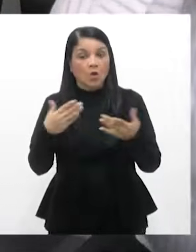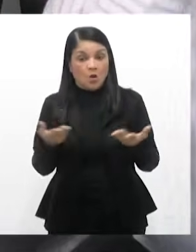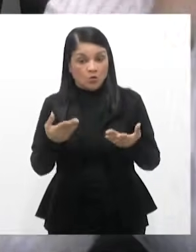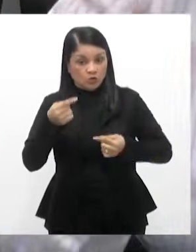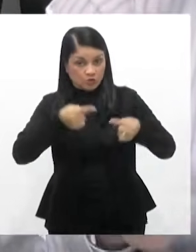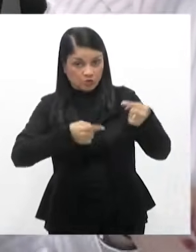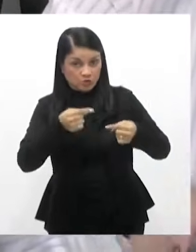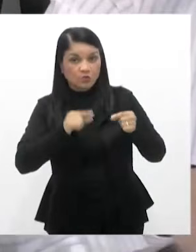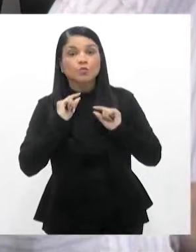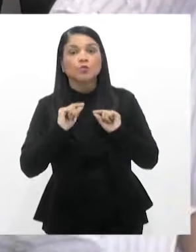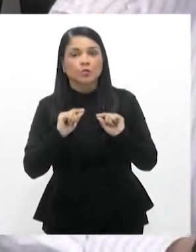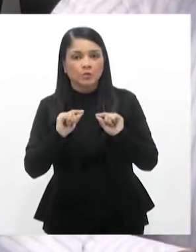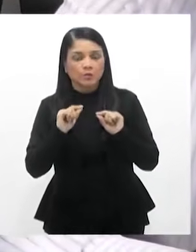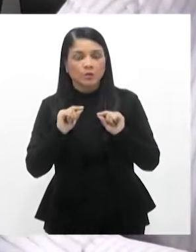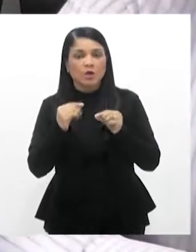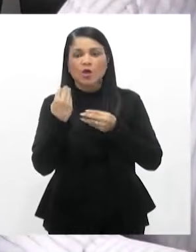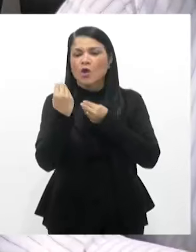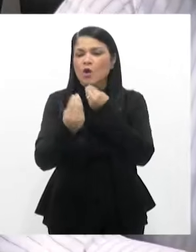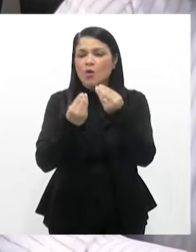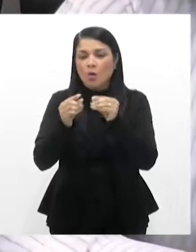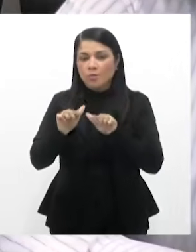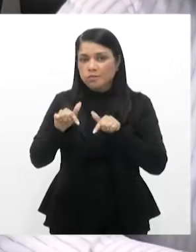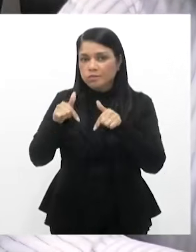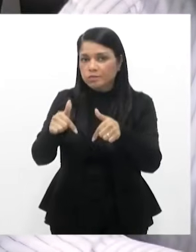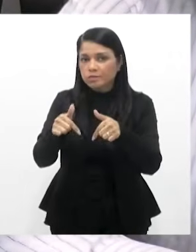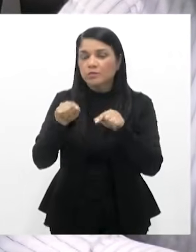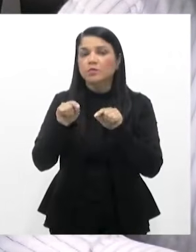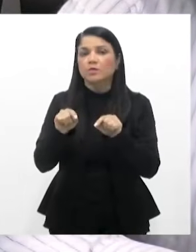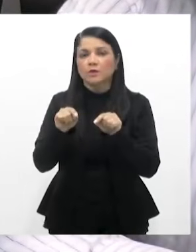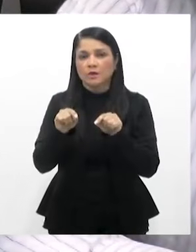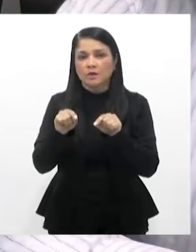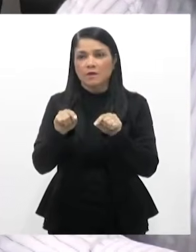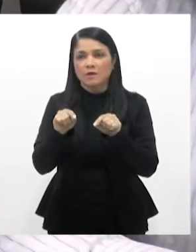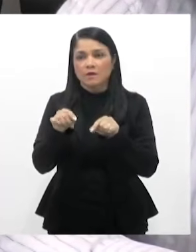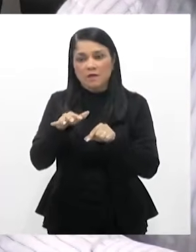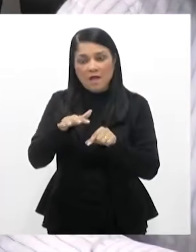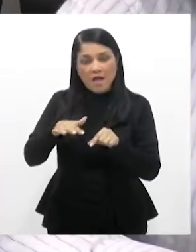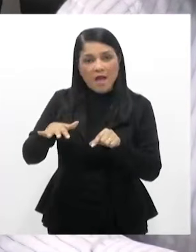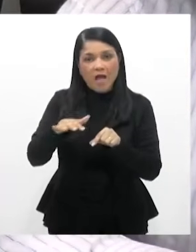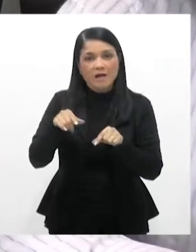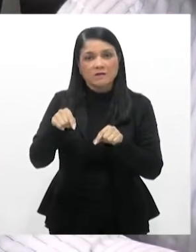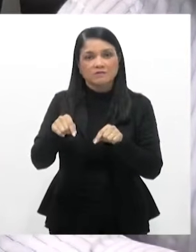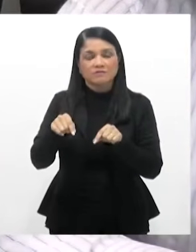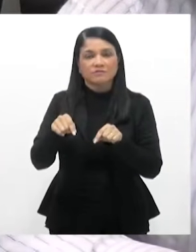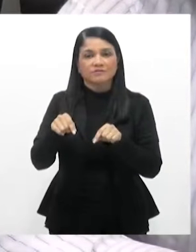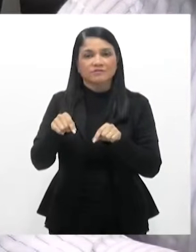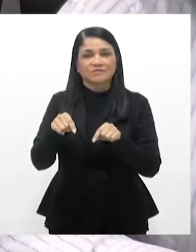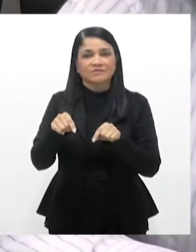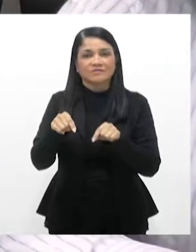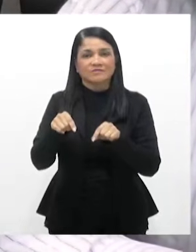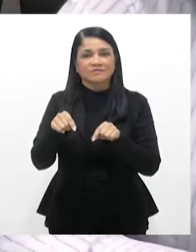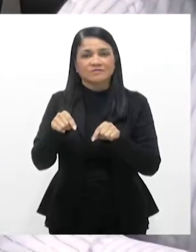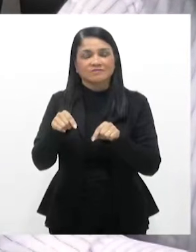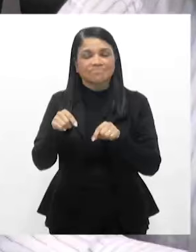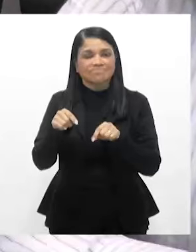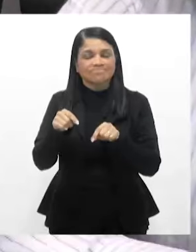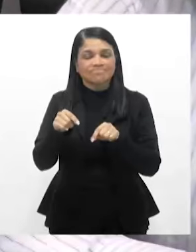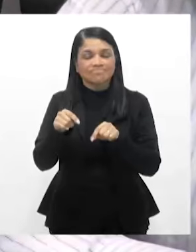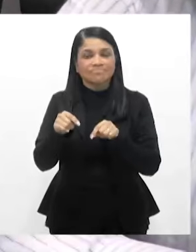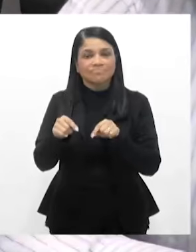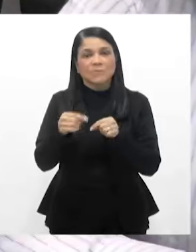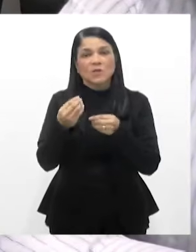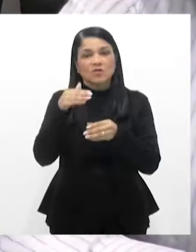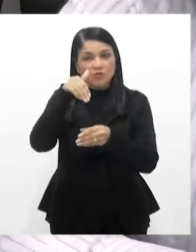aqui é como aplicar seus princípios em uma situação absolutamente excepcional. E